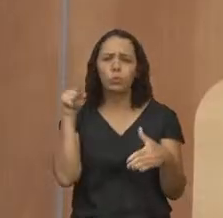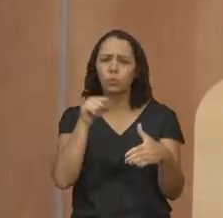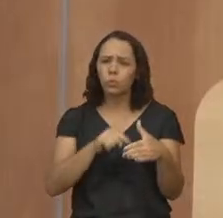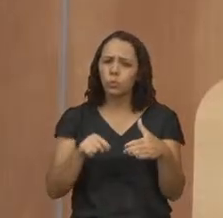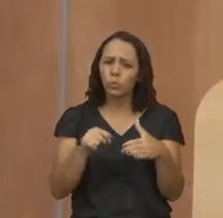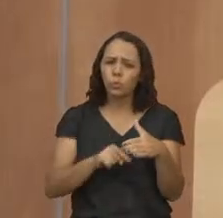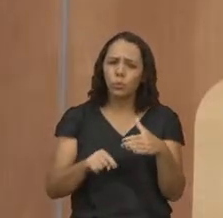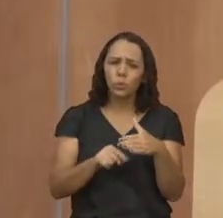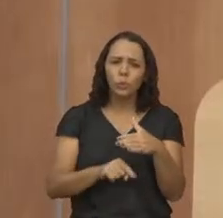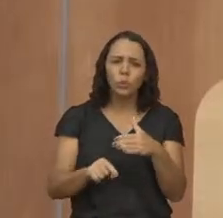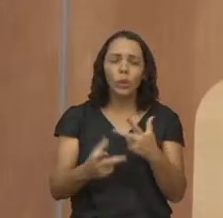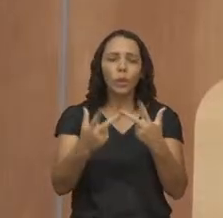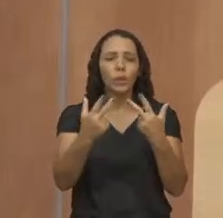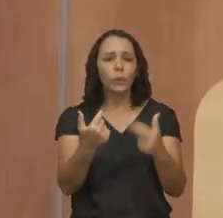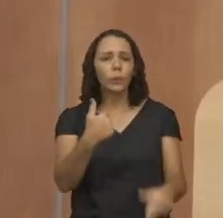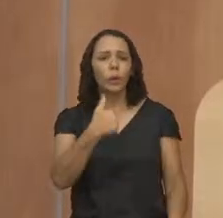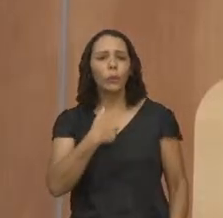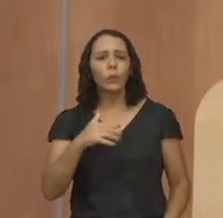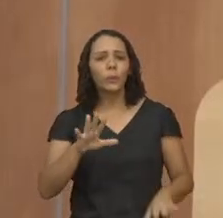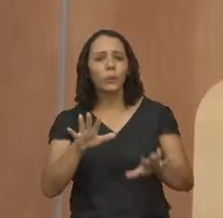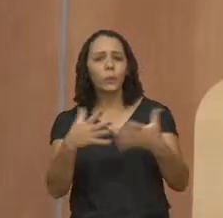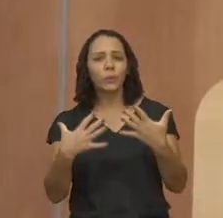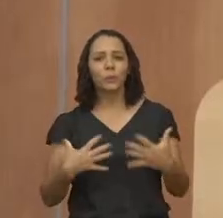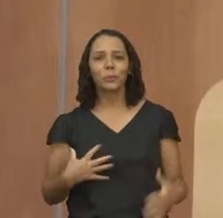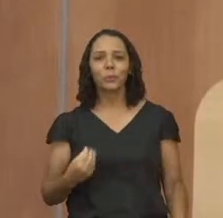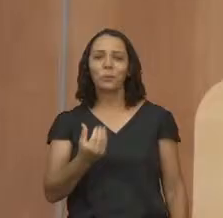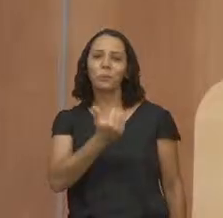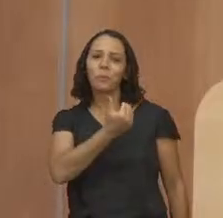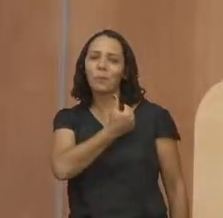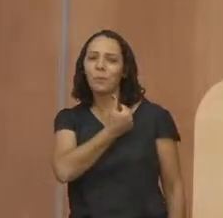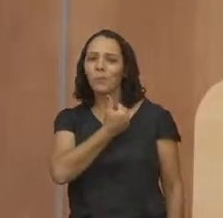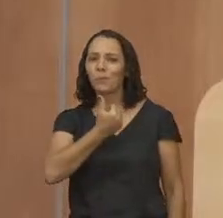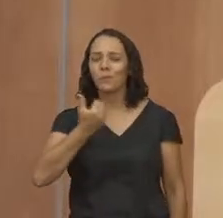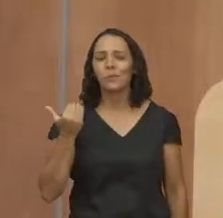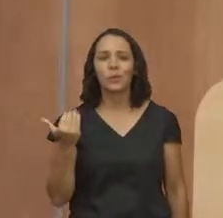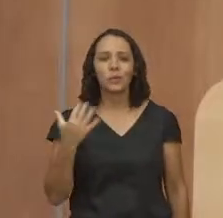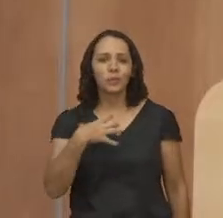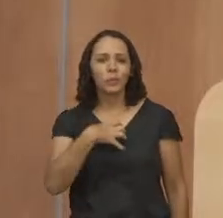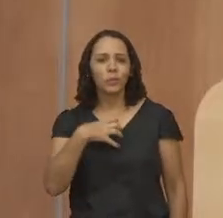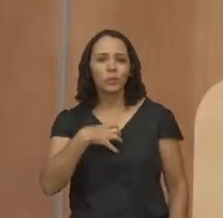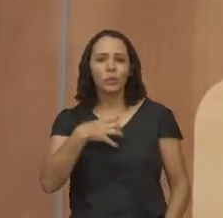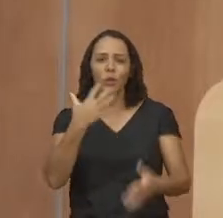Conforme eu senti de perder meu filho, que chama Alexandre Ferreira Pereira.